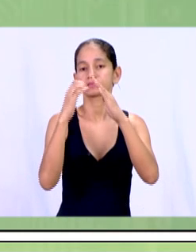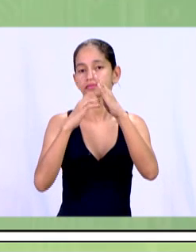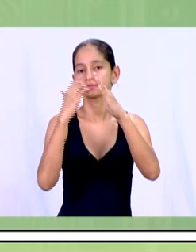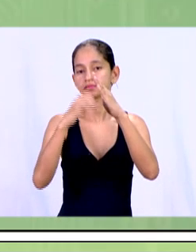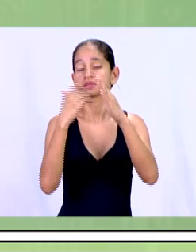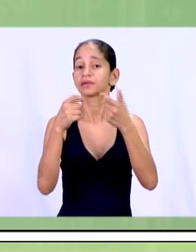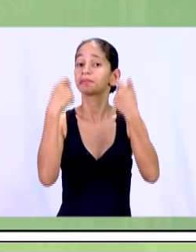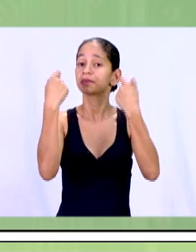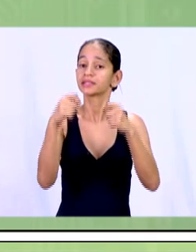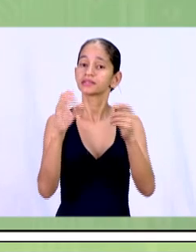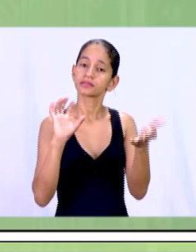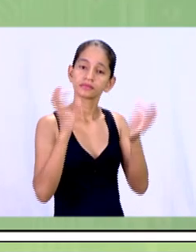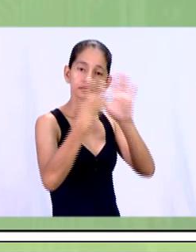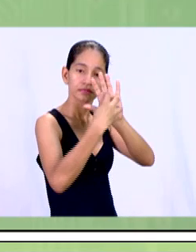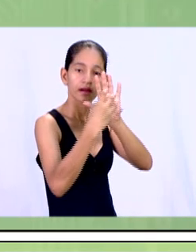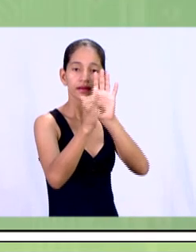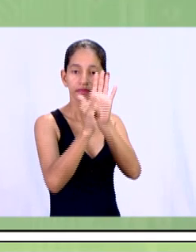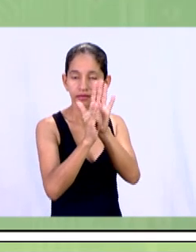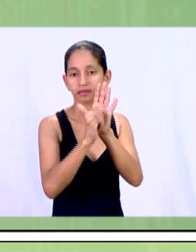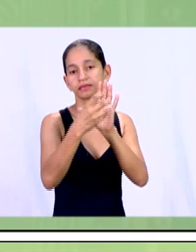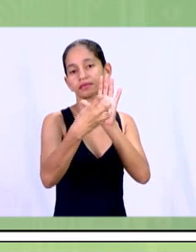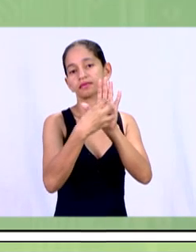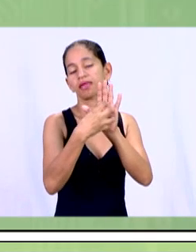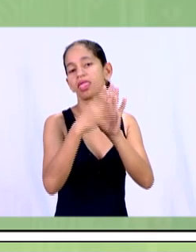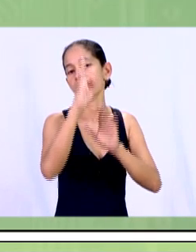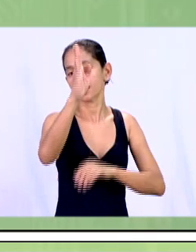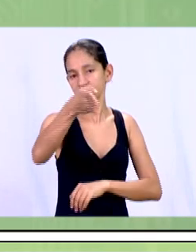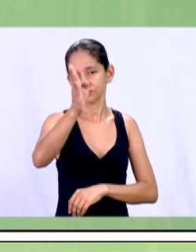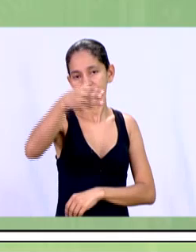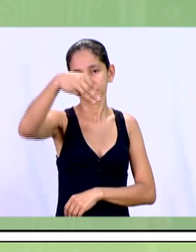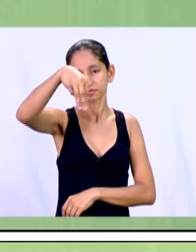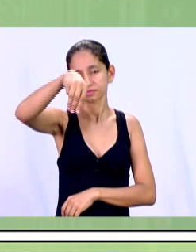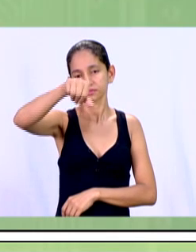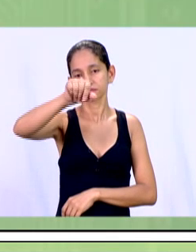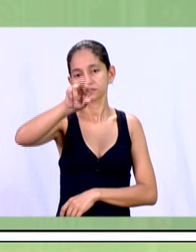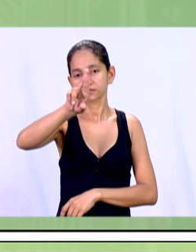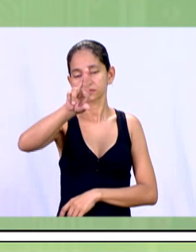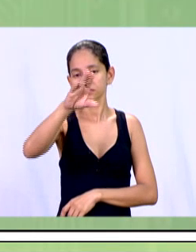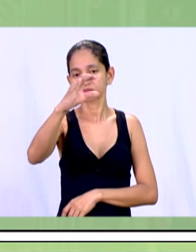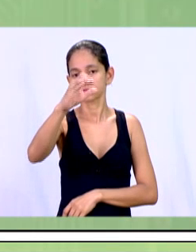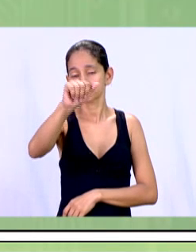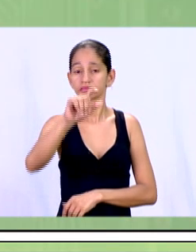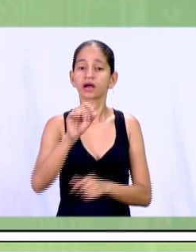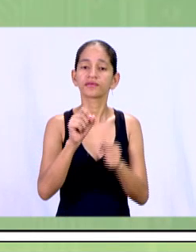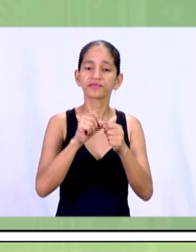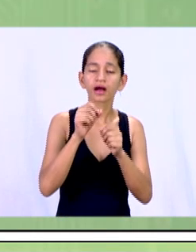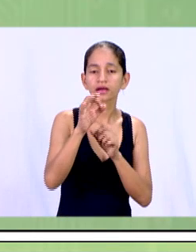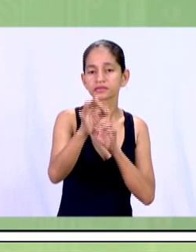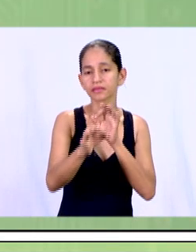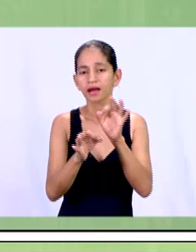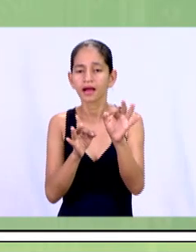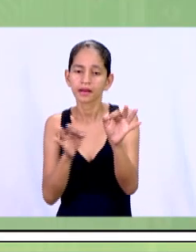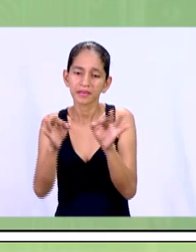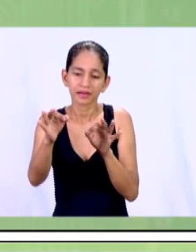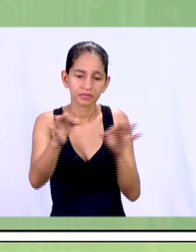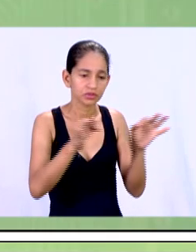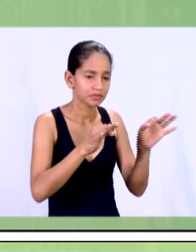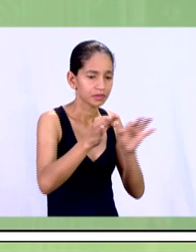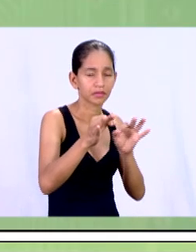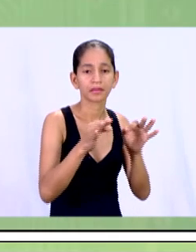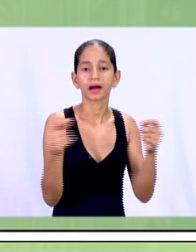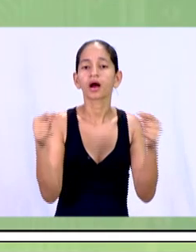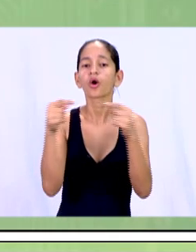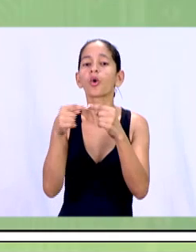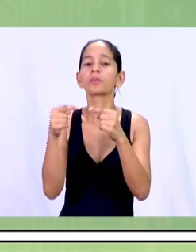sua identidade. Essa identidade, geralmente, ela é construída a partir dessa